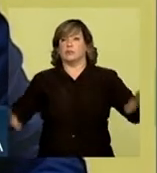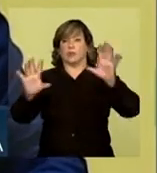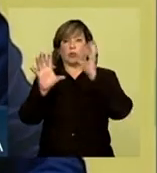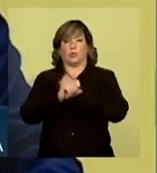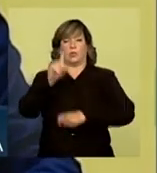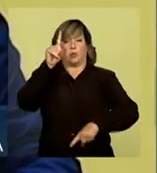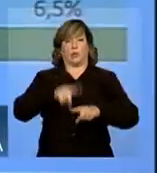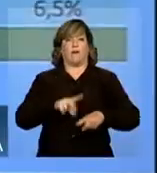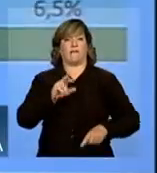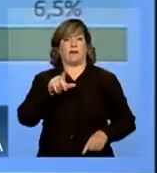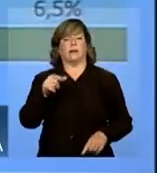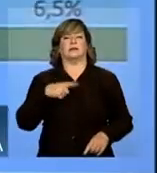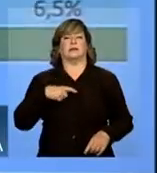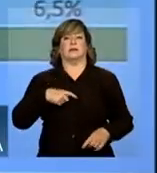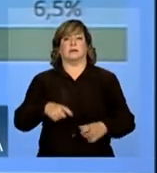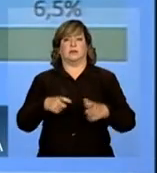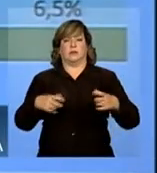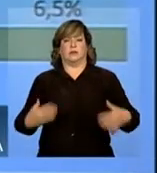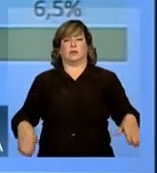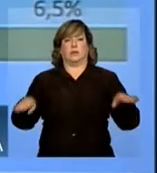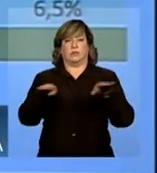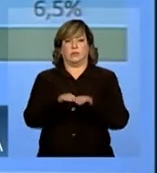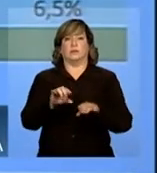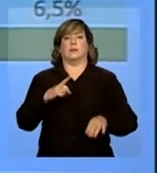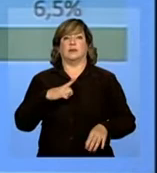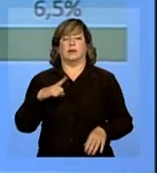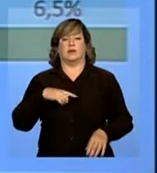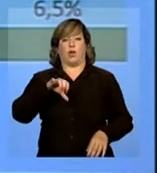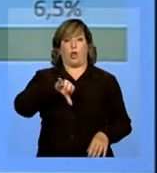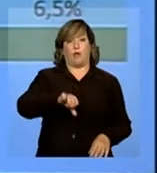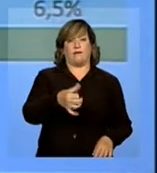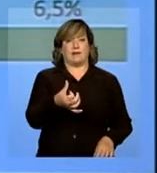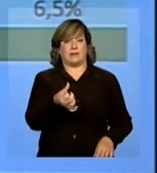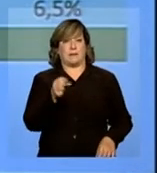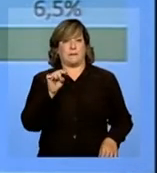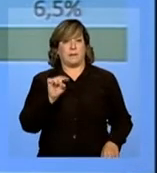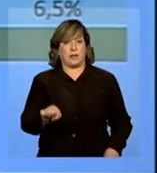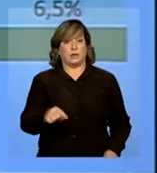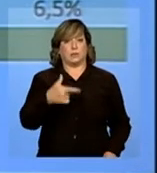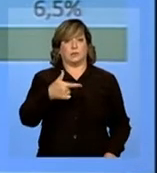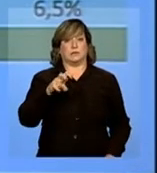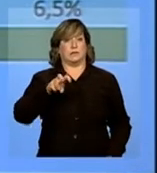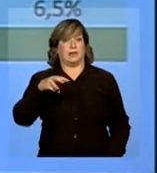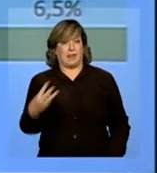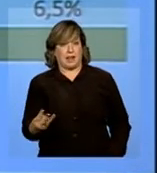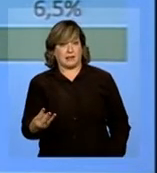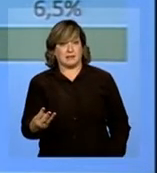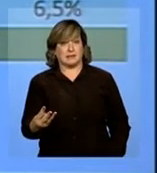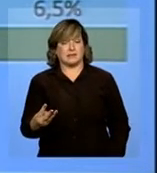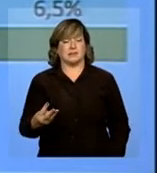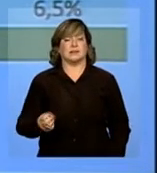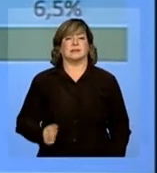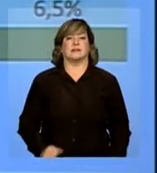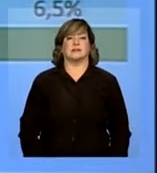vagas é da seguinte forma Ampla concorrência 96 1253